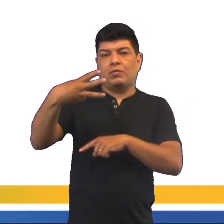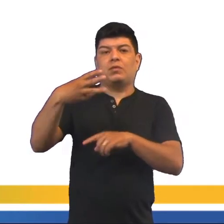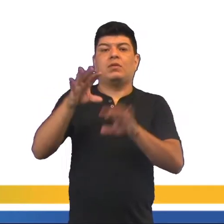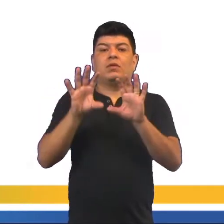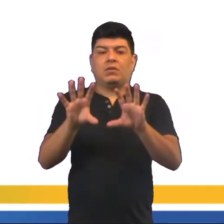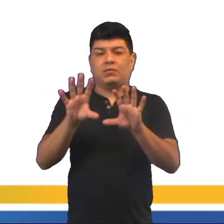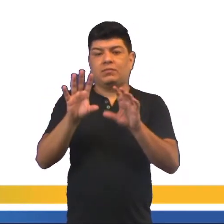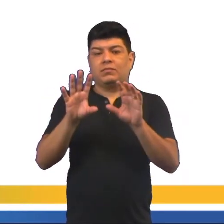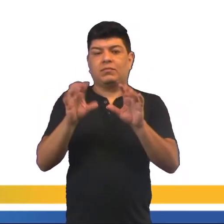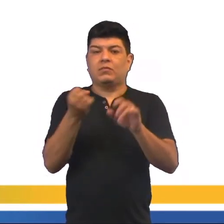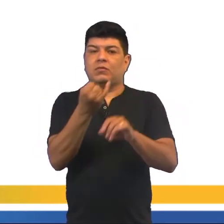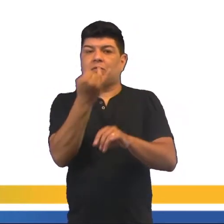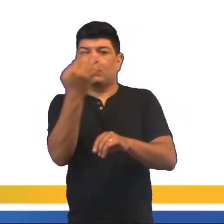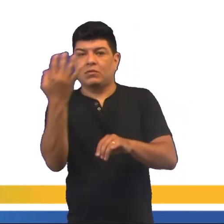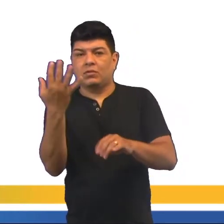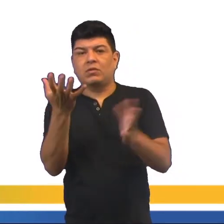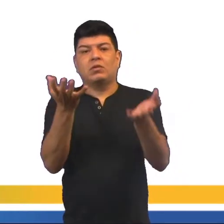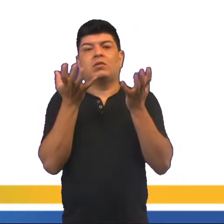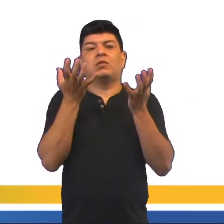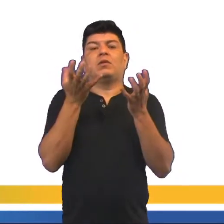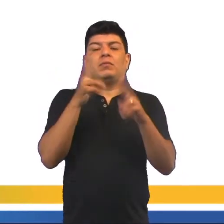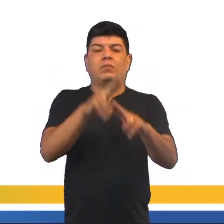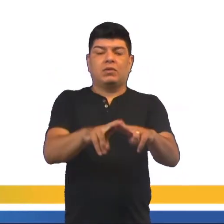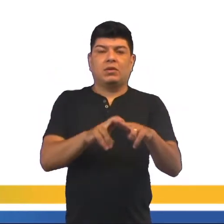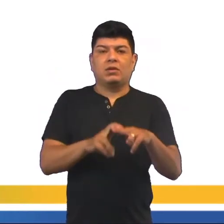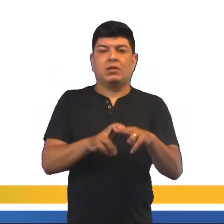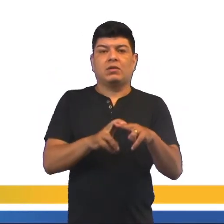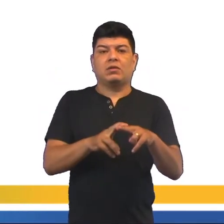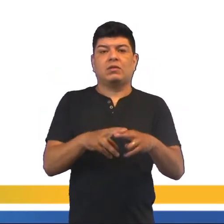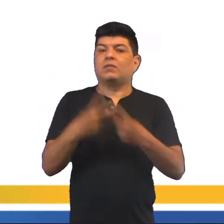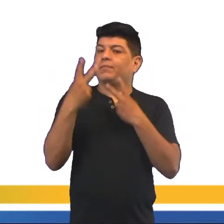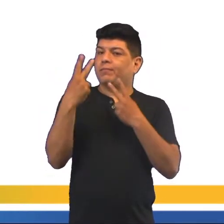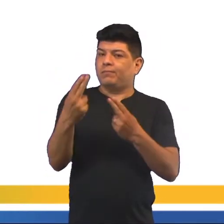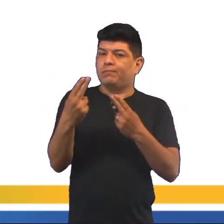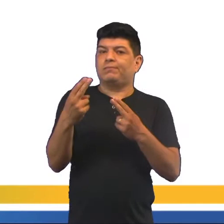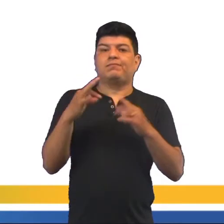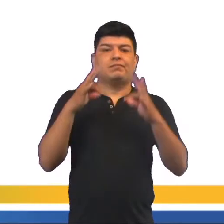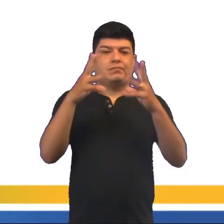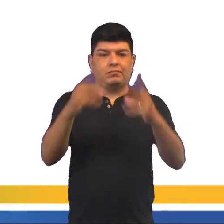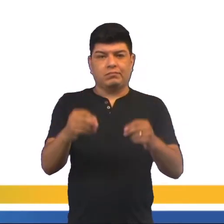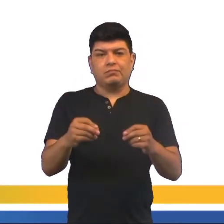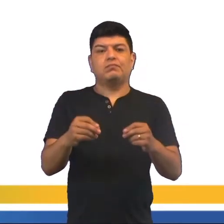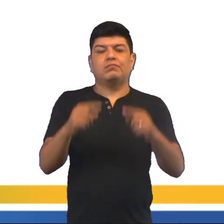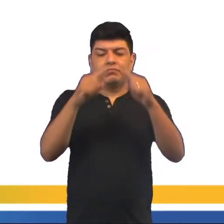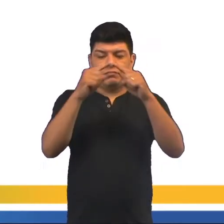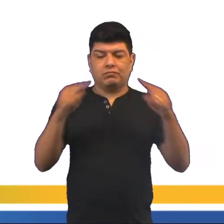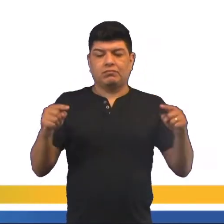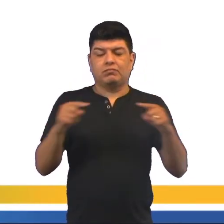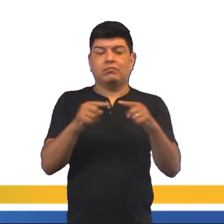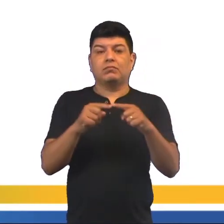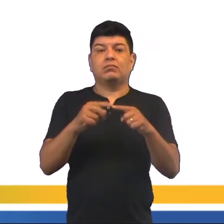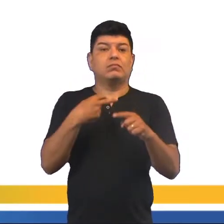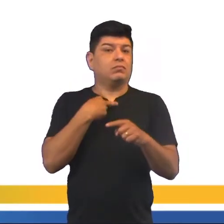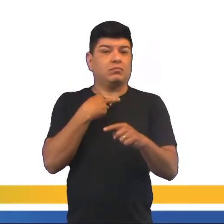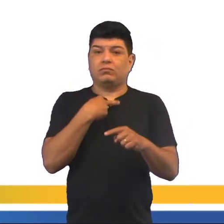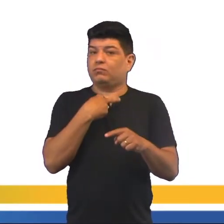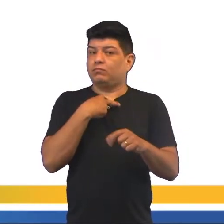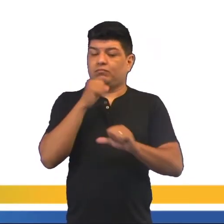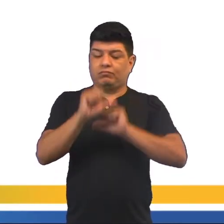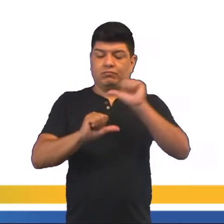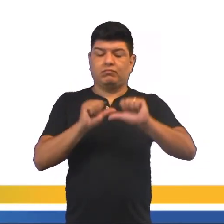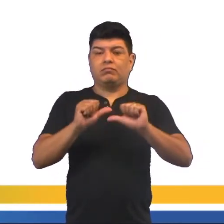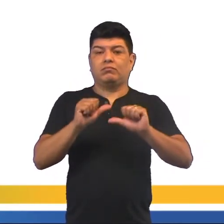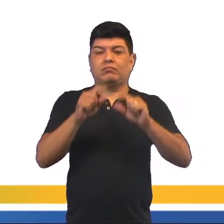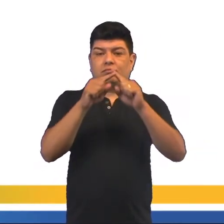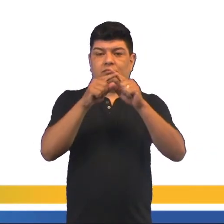3, de acordo com a quantidade que eu quiser, mas tem que ser da mesma forma, em todos os lados, para que não mude o